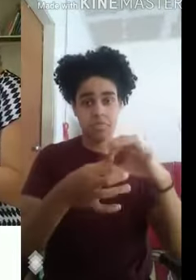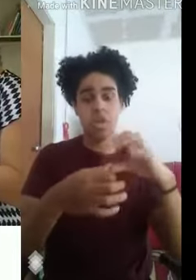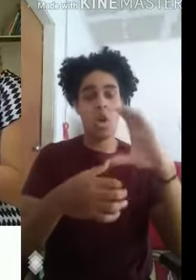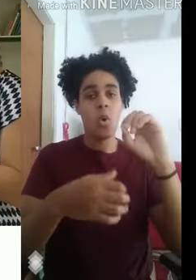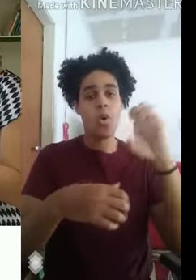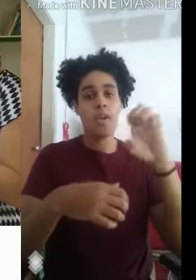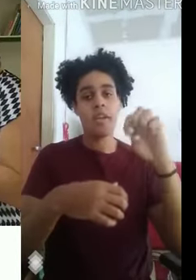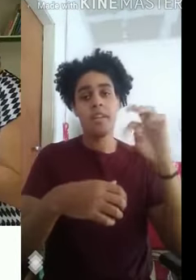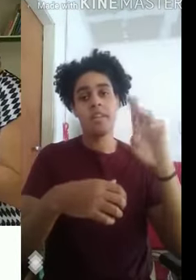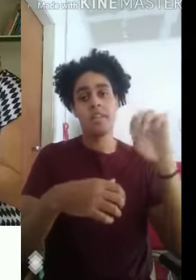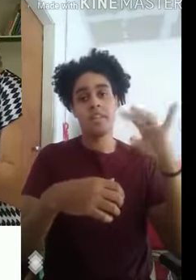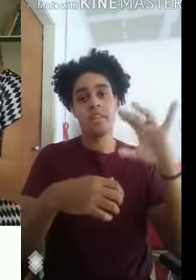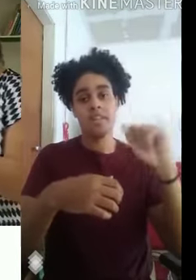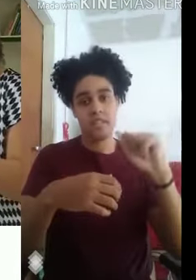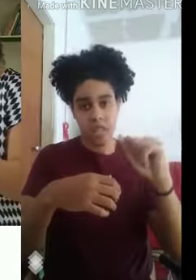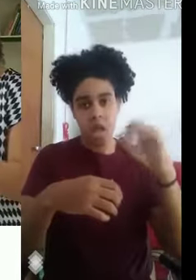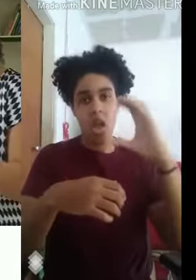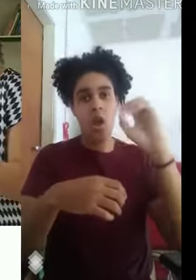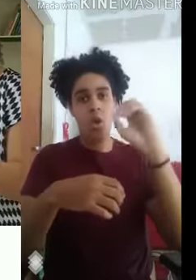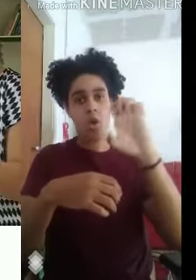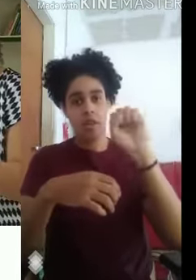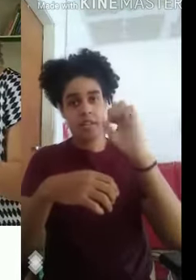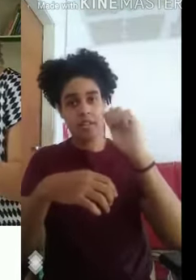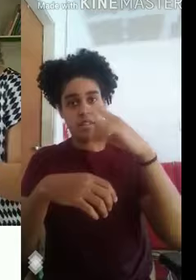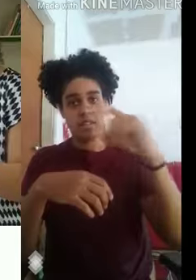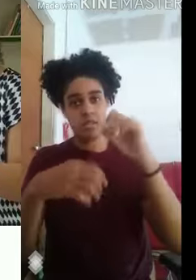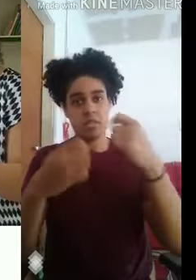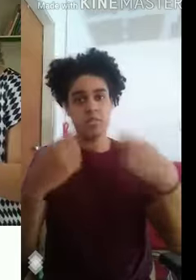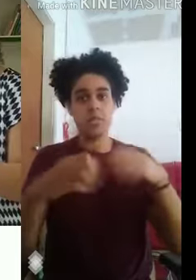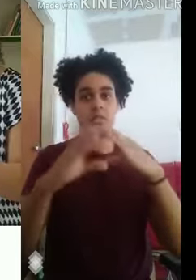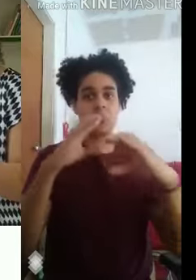preciso comunicar. Bom,